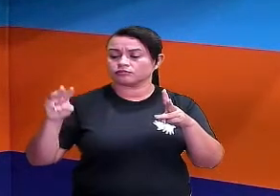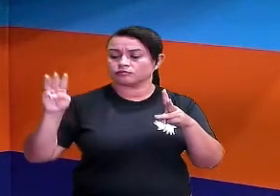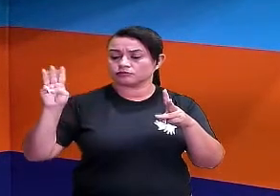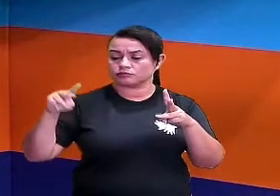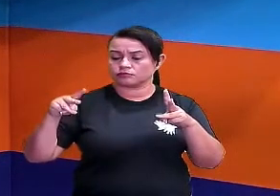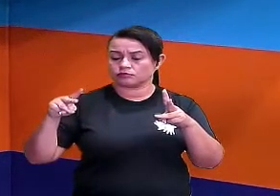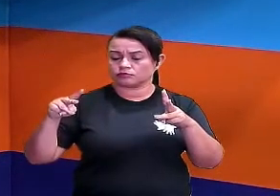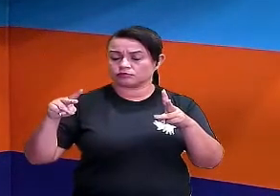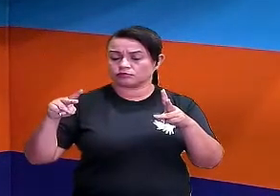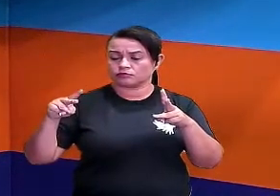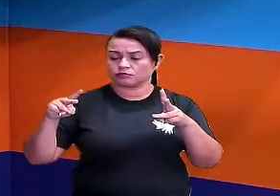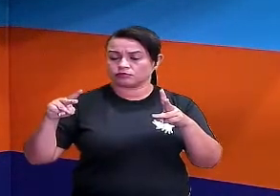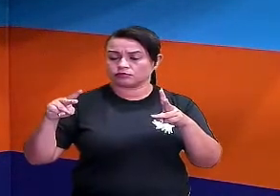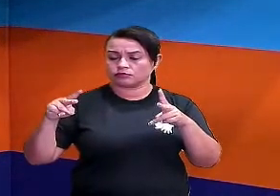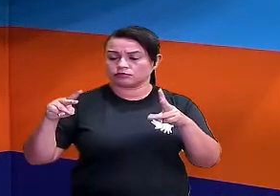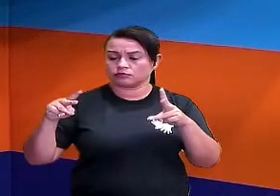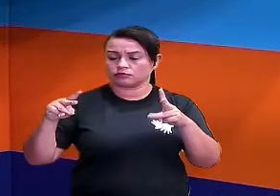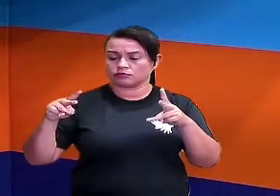o